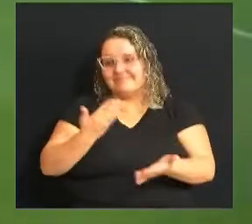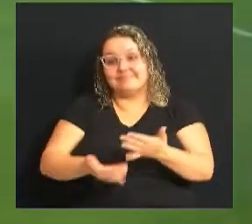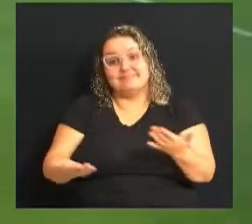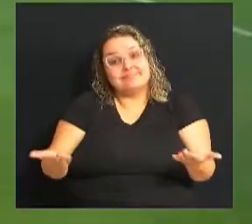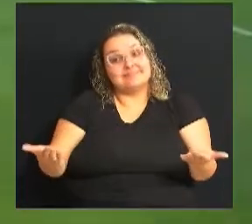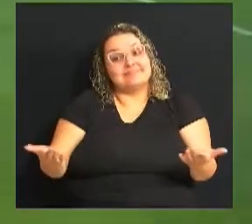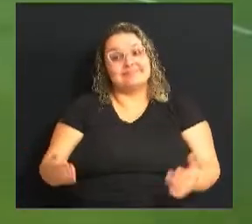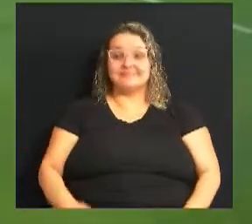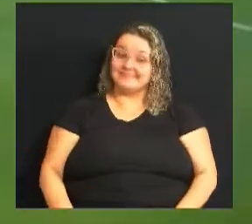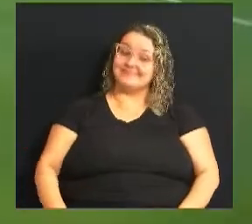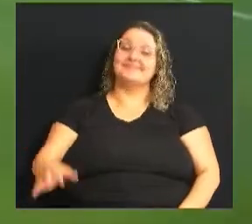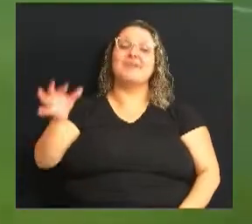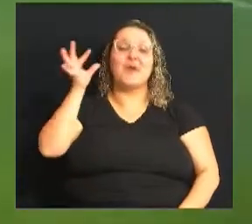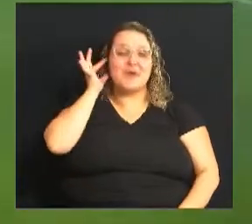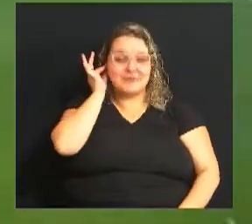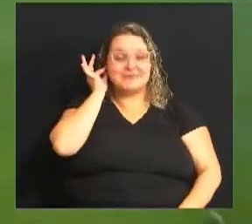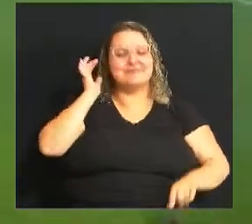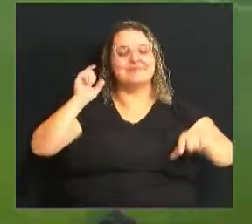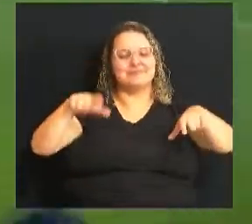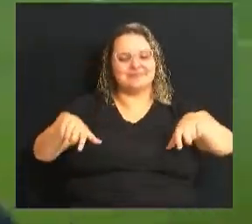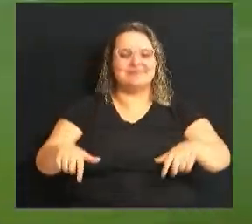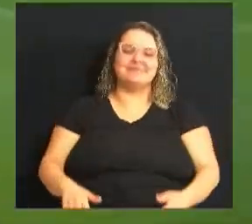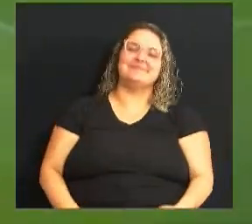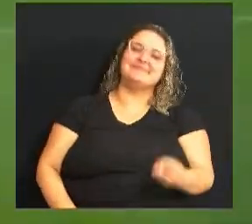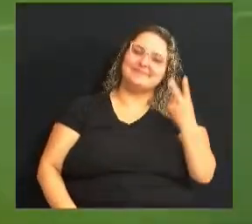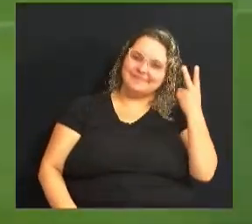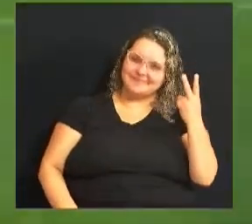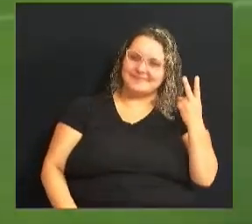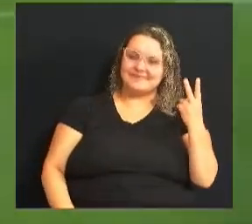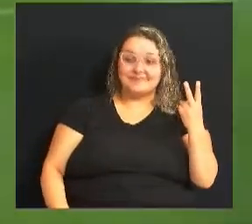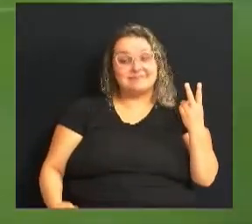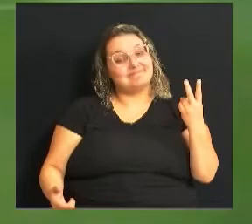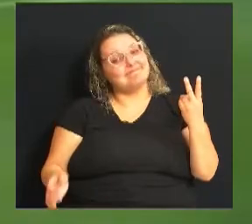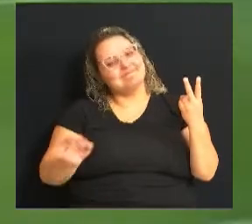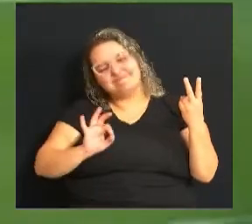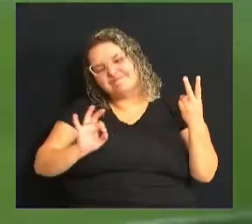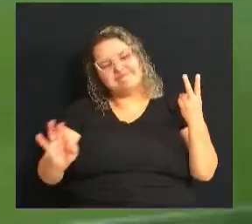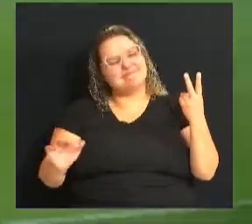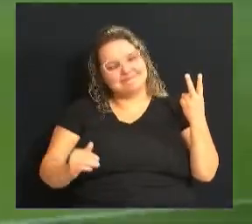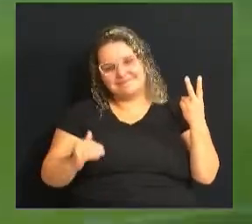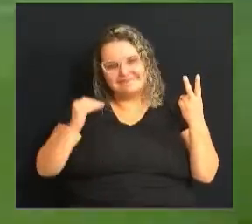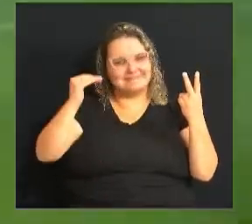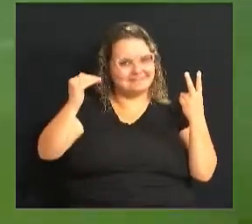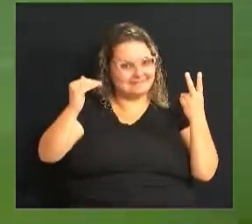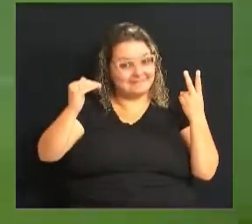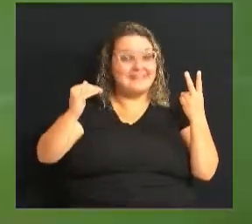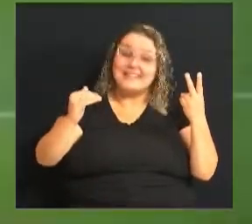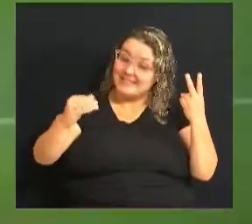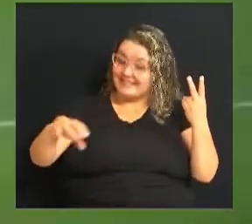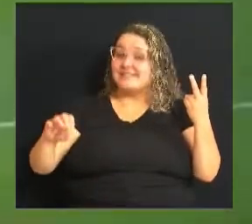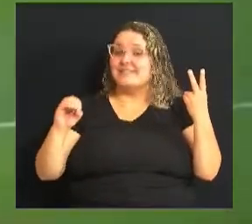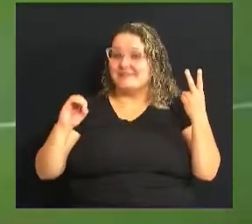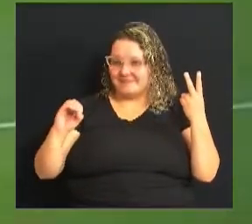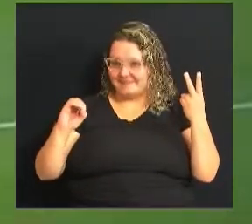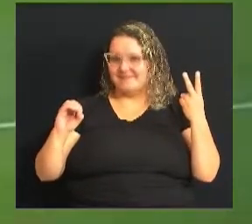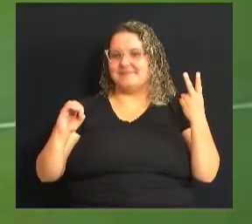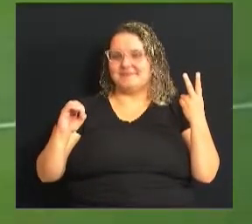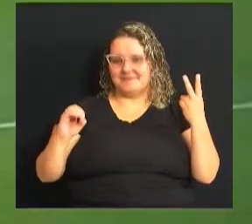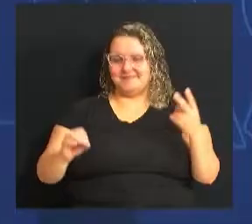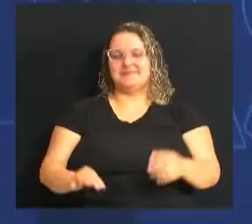No Brinco de Ouro, Guarani 2, mais longe do rebaixamento. Novo Horizontino, 0.